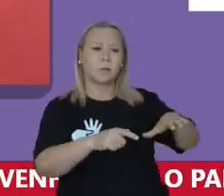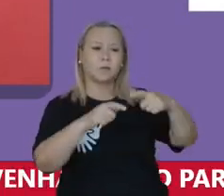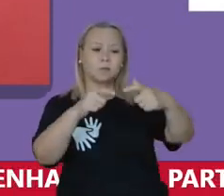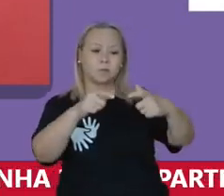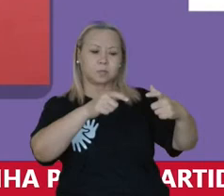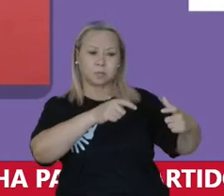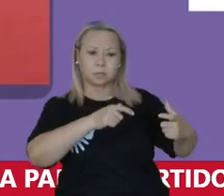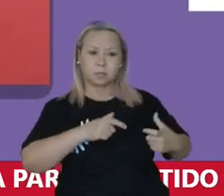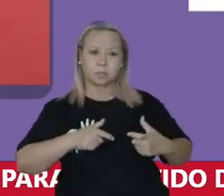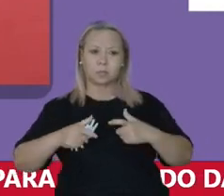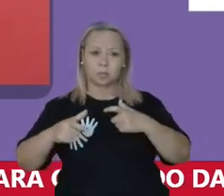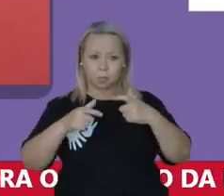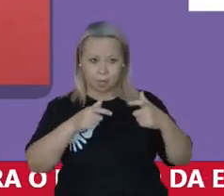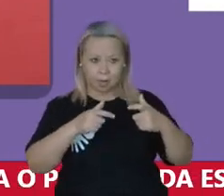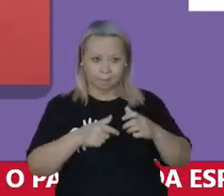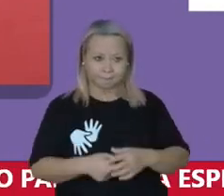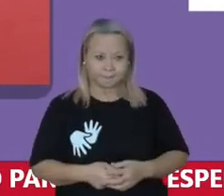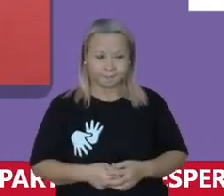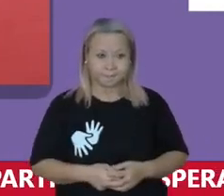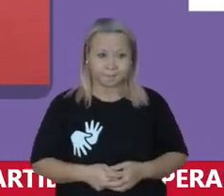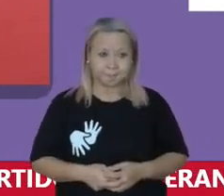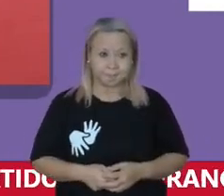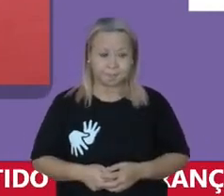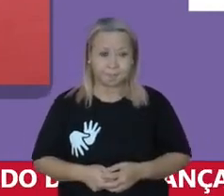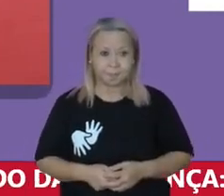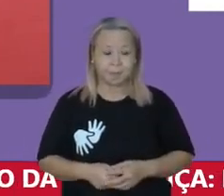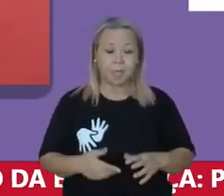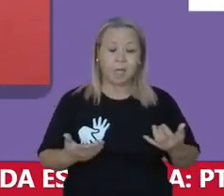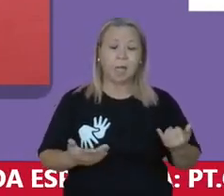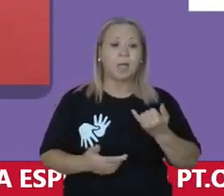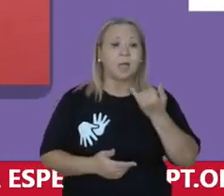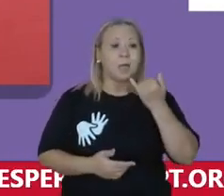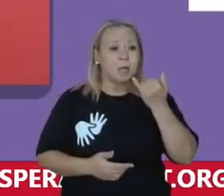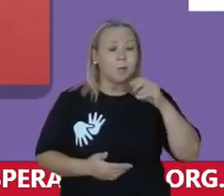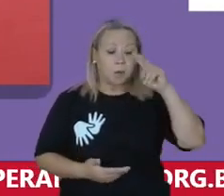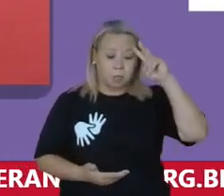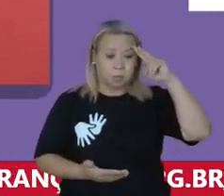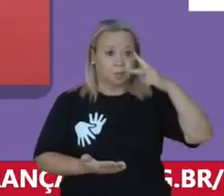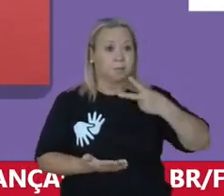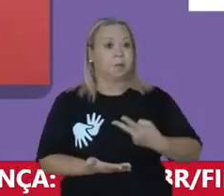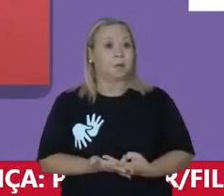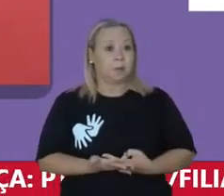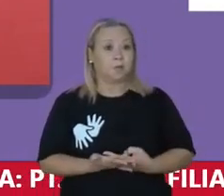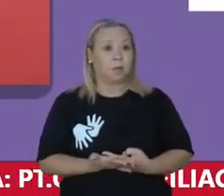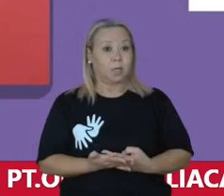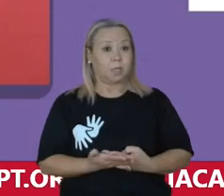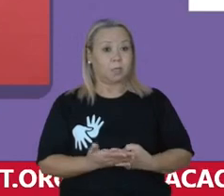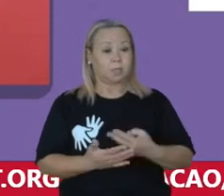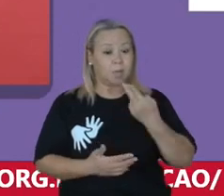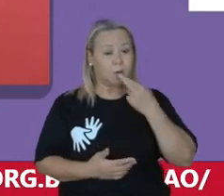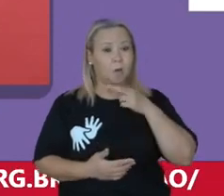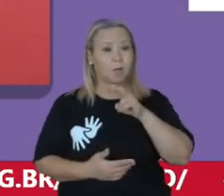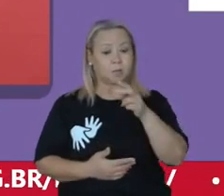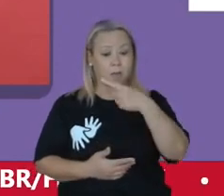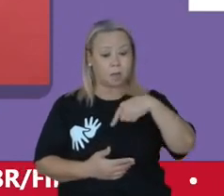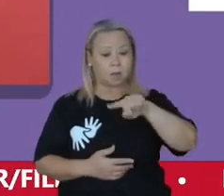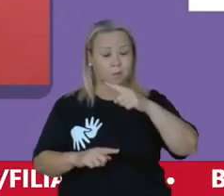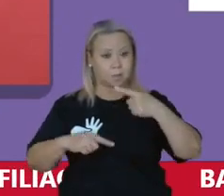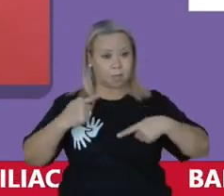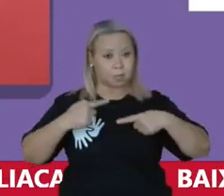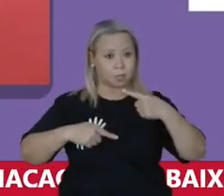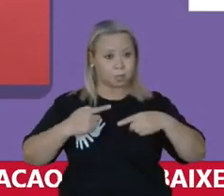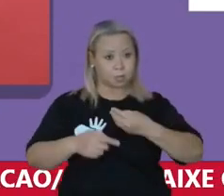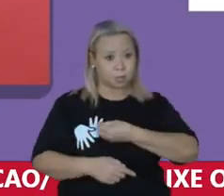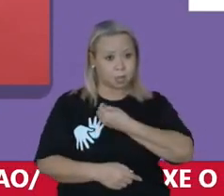diversa e é importante reconhecer o efeito dessas políticas